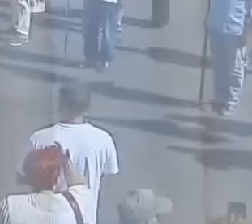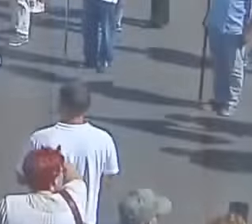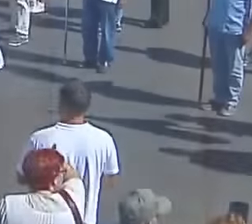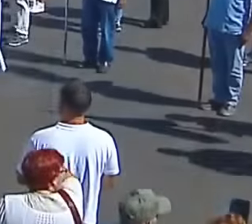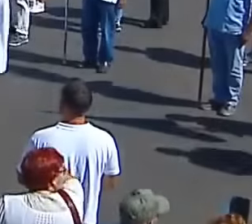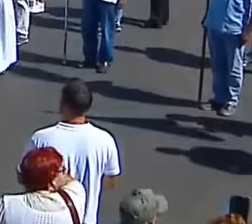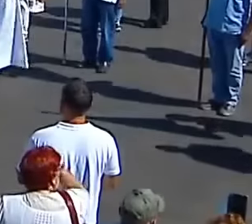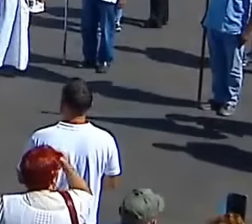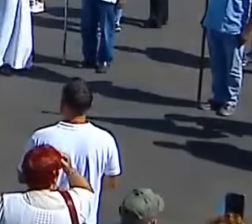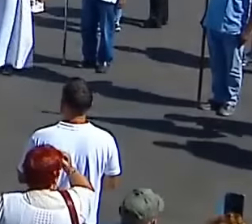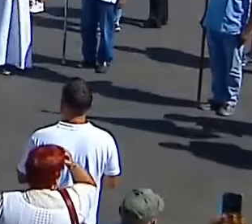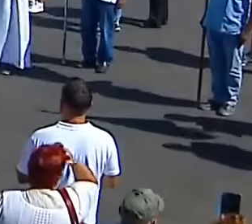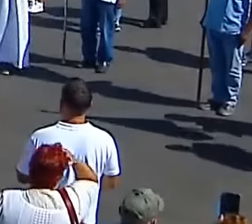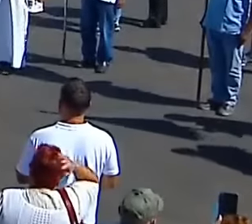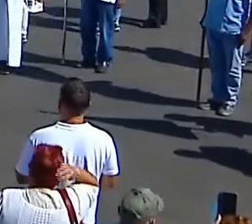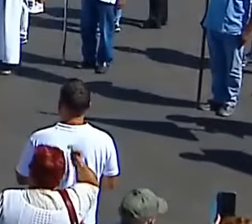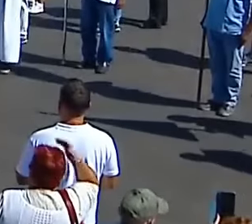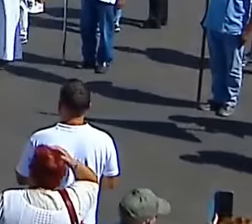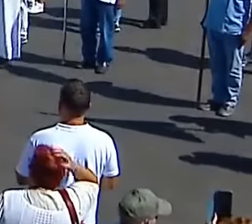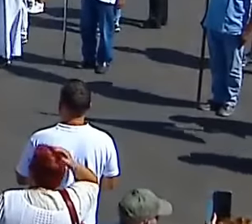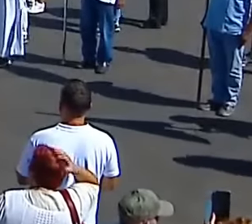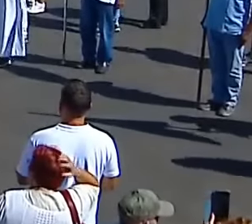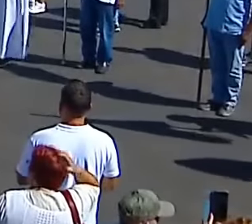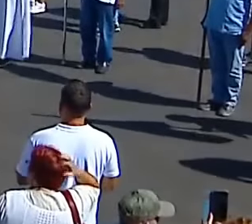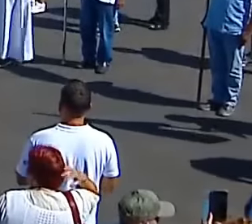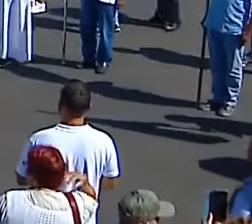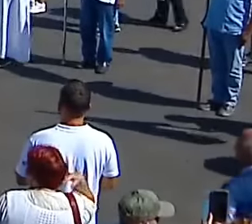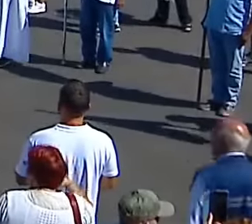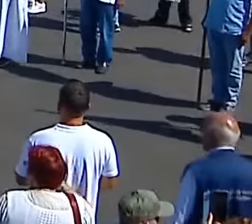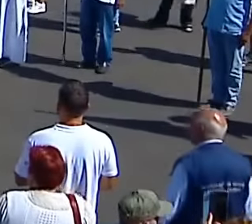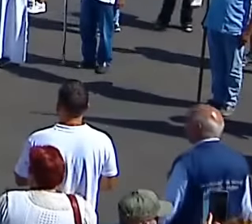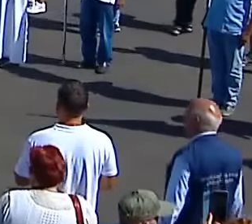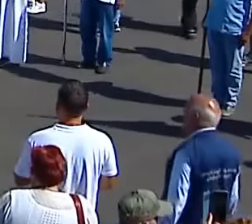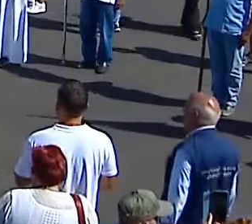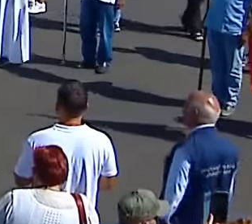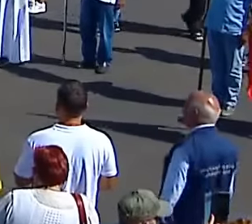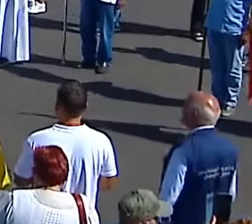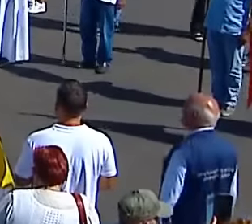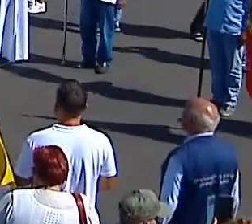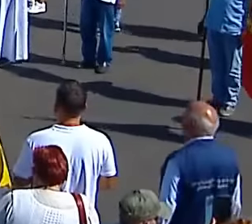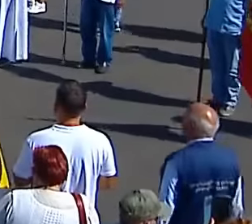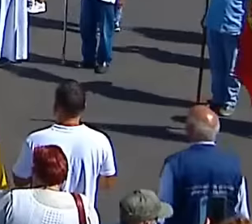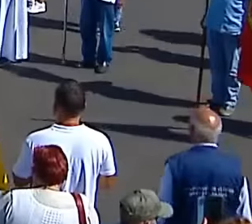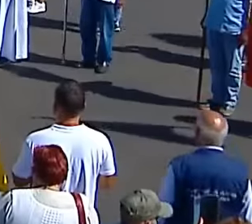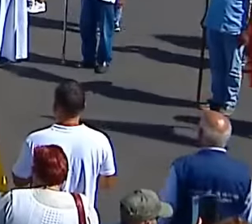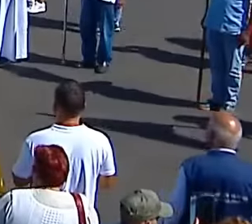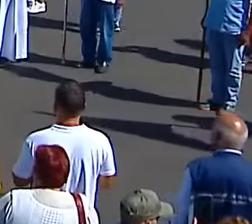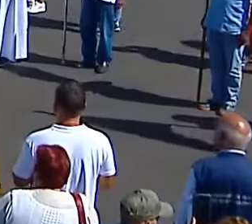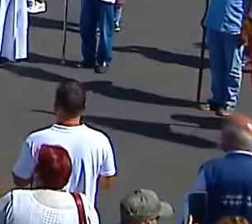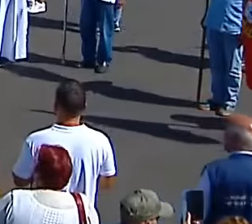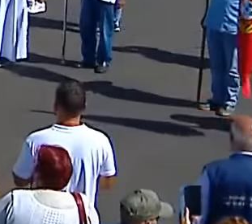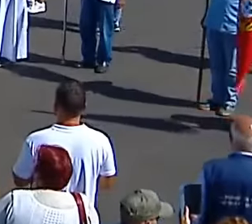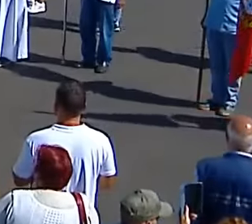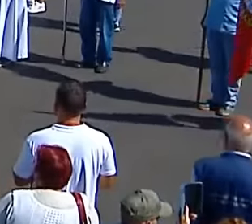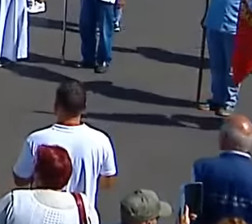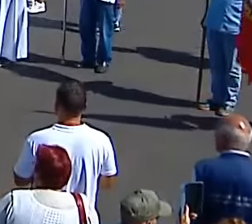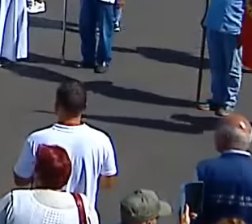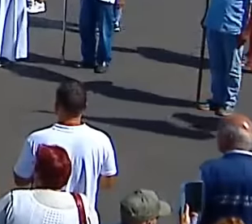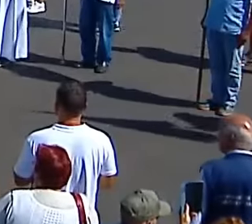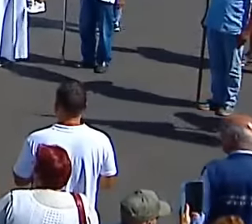Paróquia de Vizela, Santo Adrião, das paróquias de Maureles, Vila Boa, Quires e